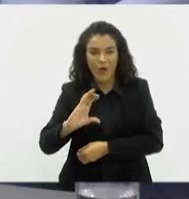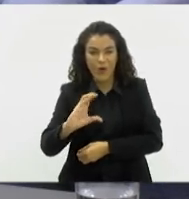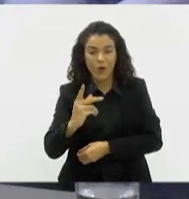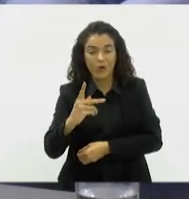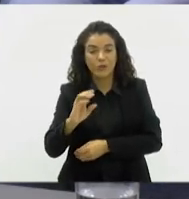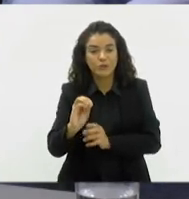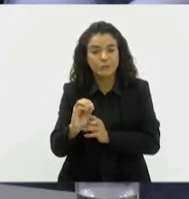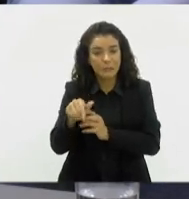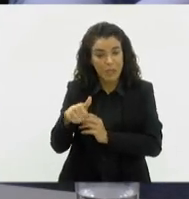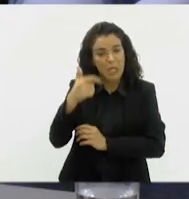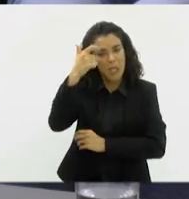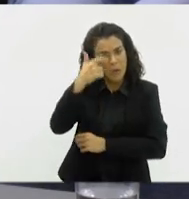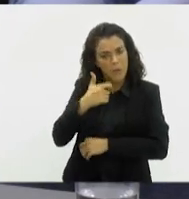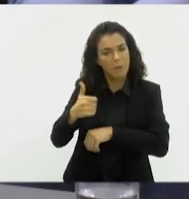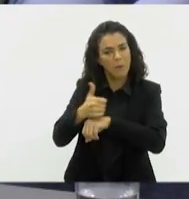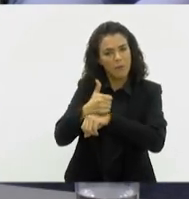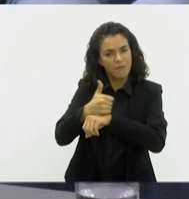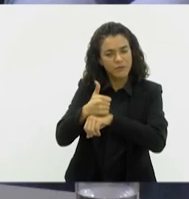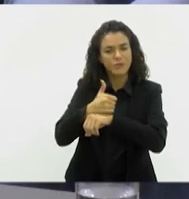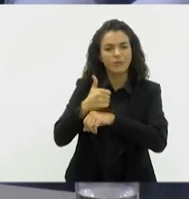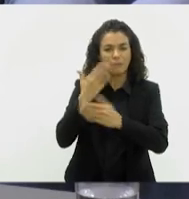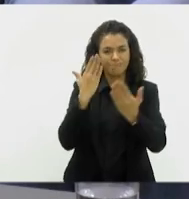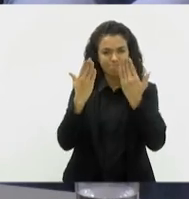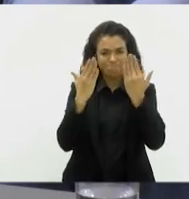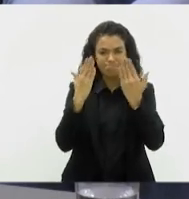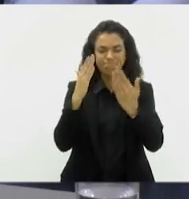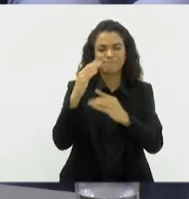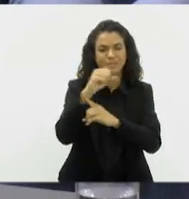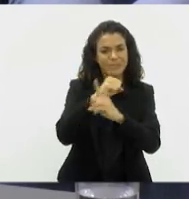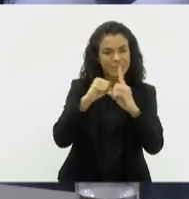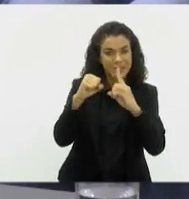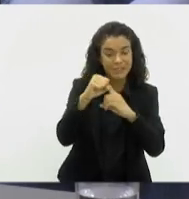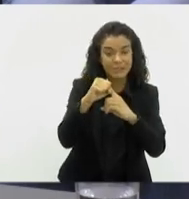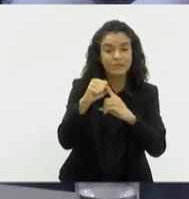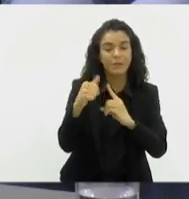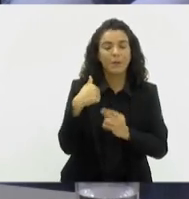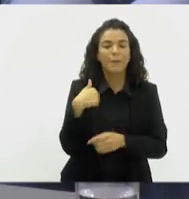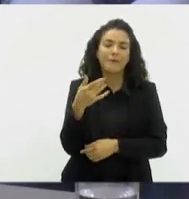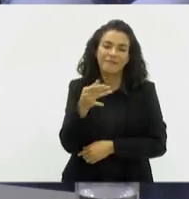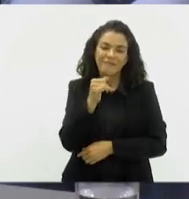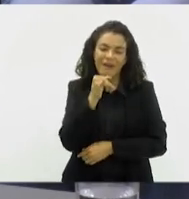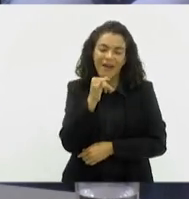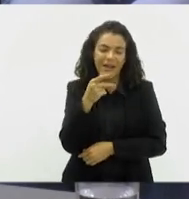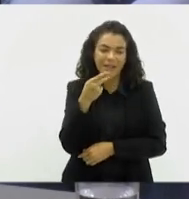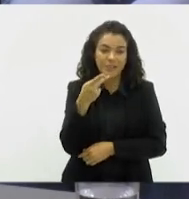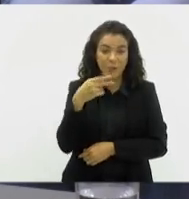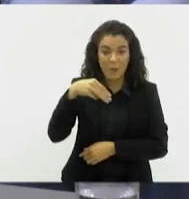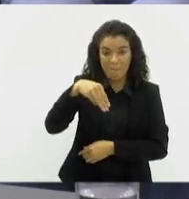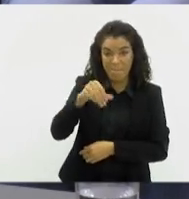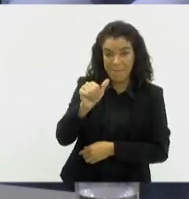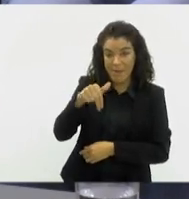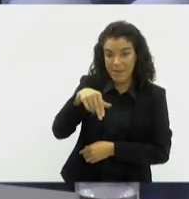rede de atenção psicossocial, com experiência também no que a gente chama popularmente de manicômio, de instituições que têm privação